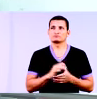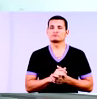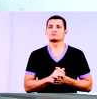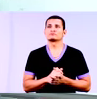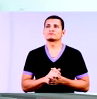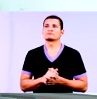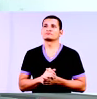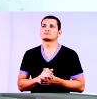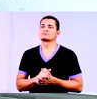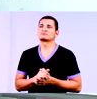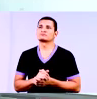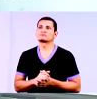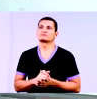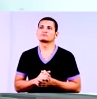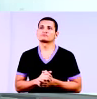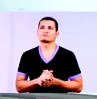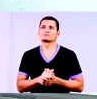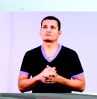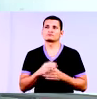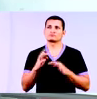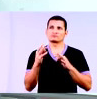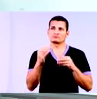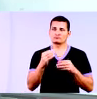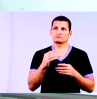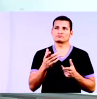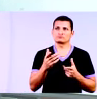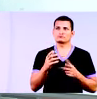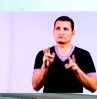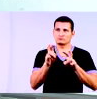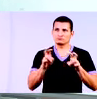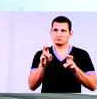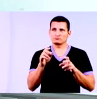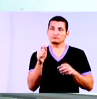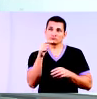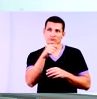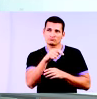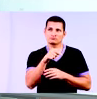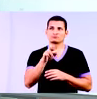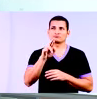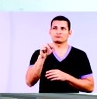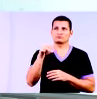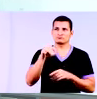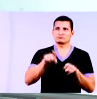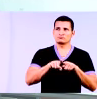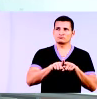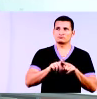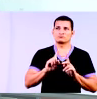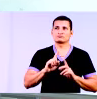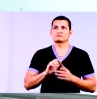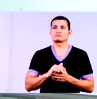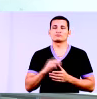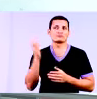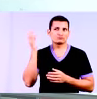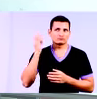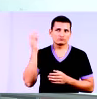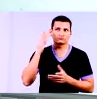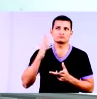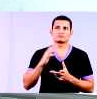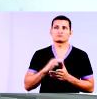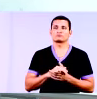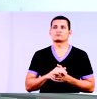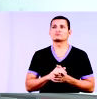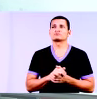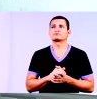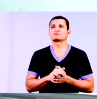tempo. Tudo que está em funcionamento no computador está carregado na memória também. Não é só o vídeo que eu estou vendo agora, mas a música que eu estava ouvindo por trás, que eu não